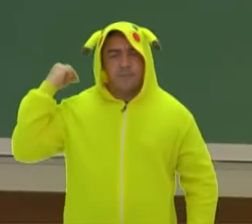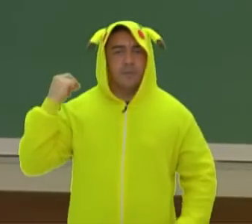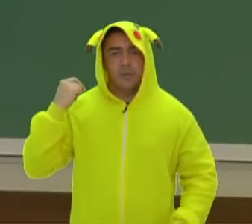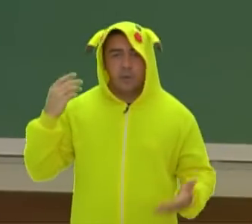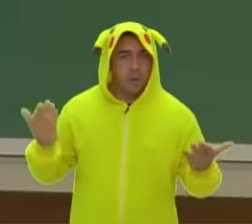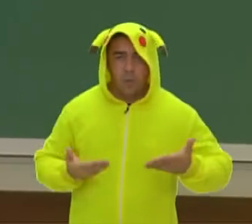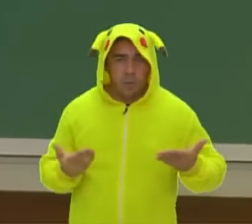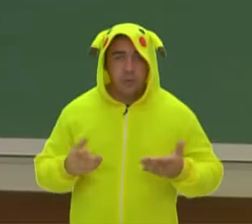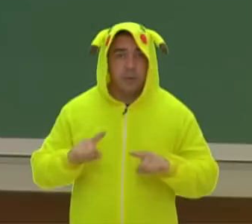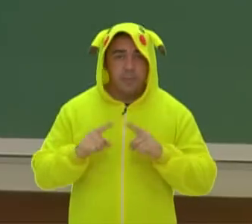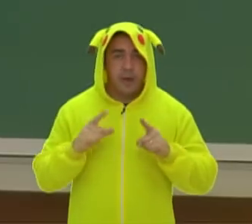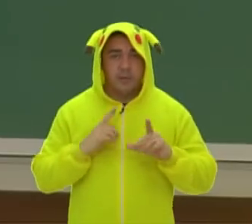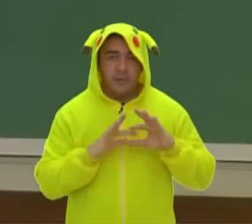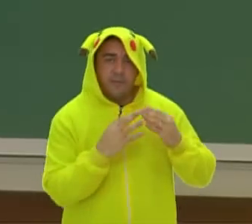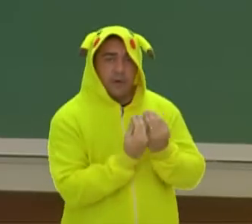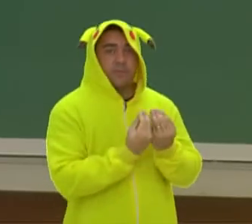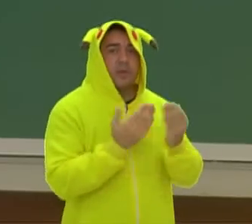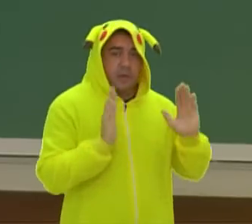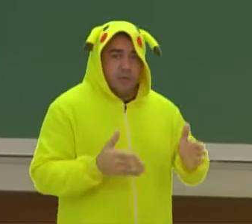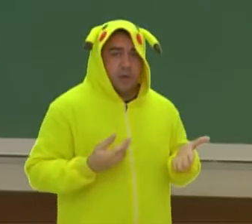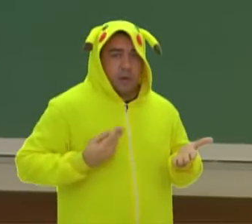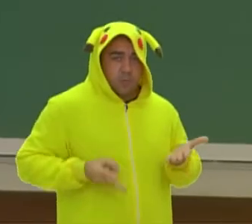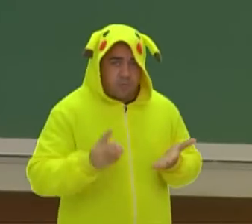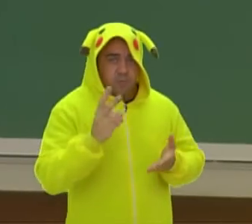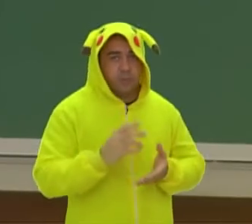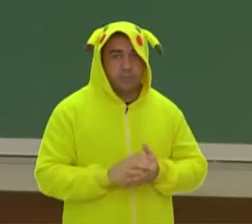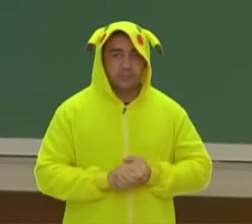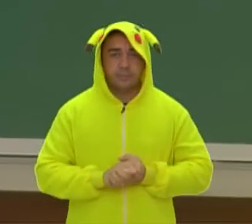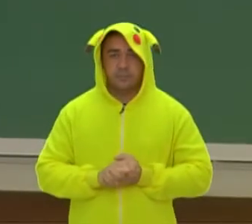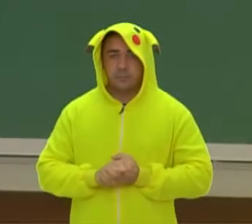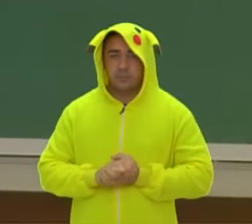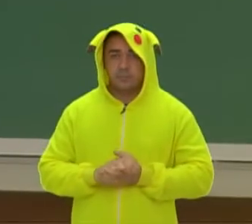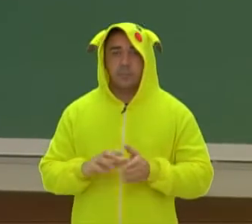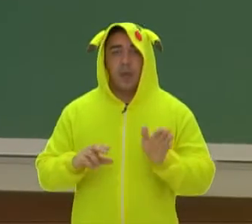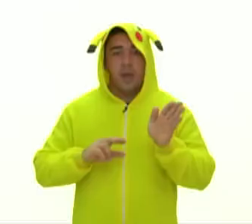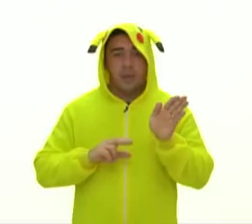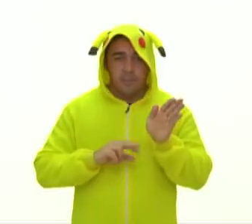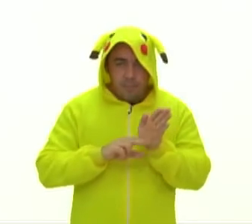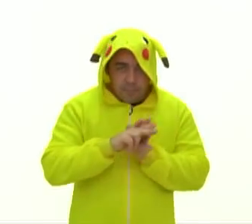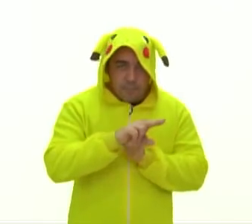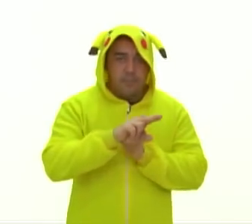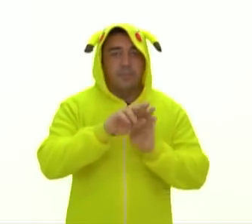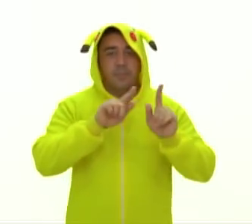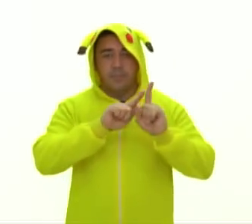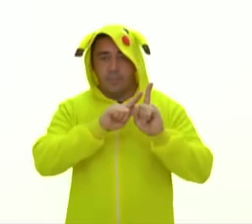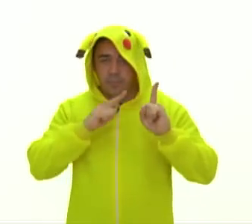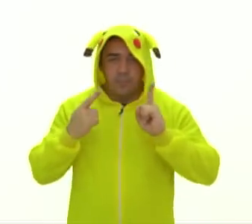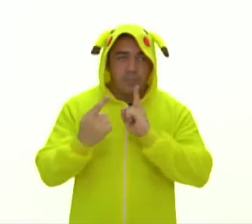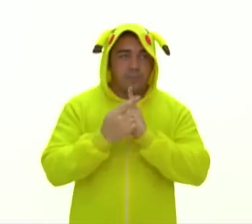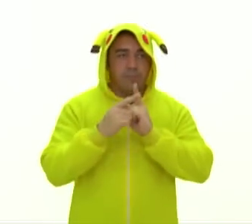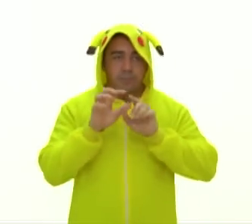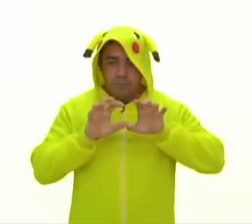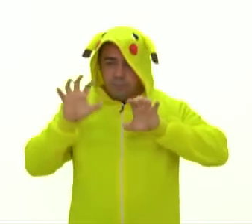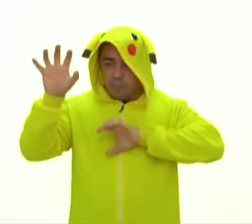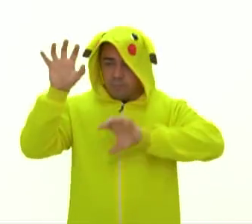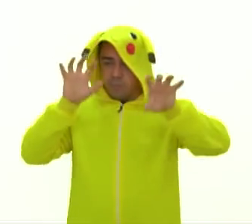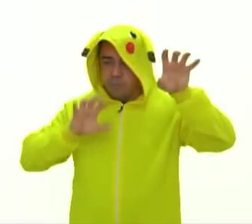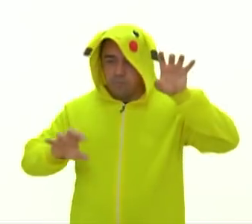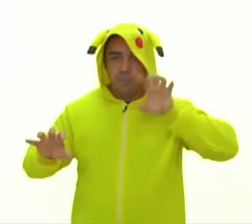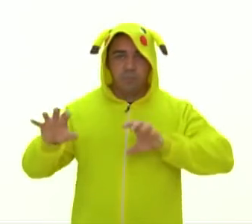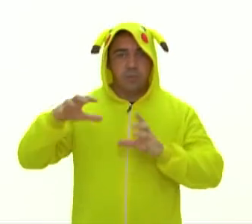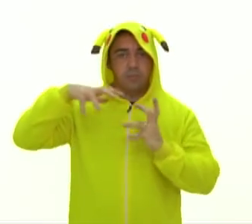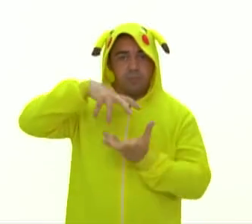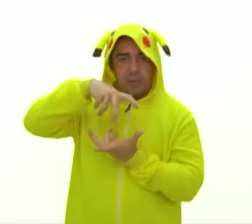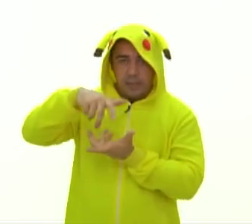mas que são aparentadas às outras espécies viventes. O que mais? Biogeografia, distribuição das espécies no planeta,